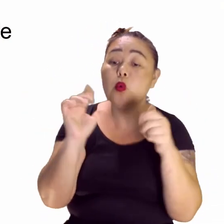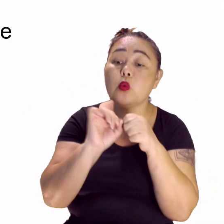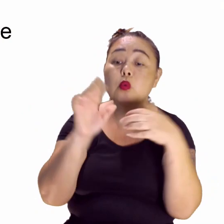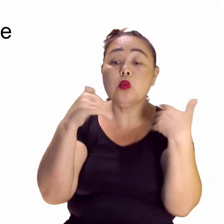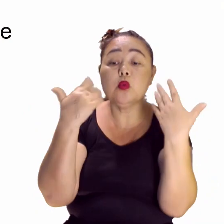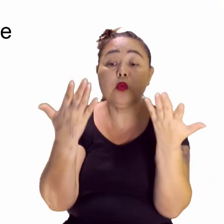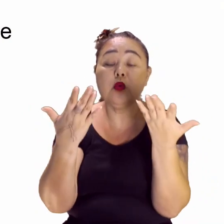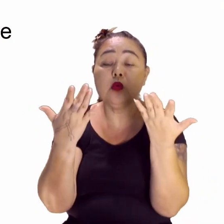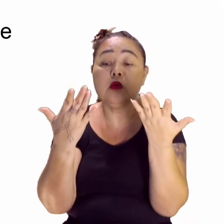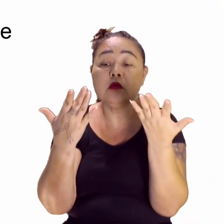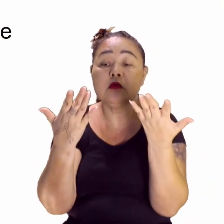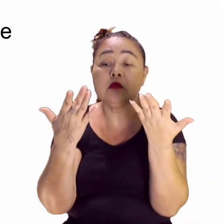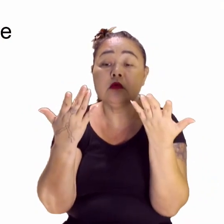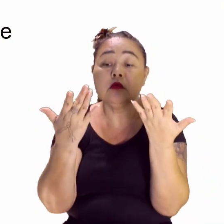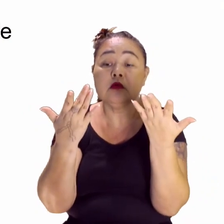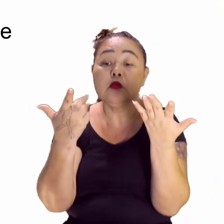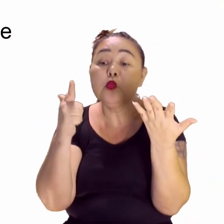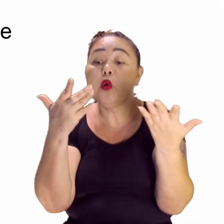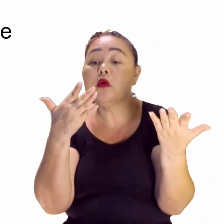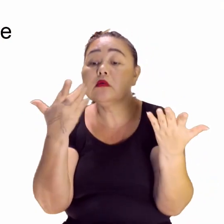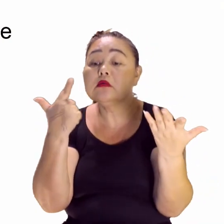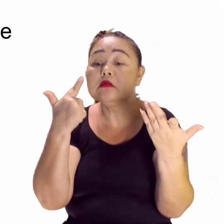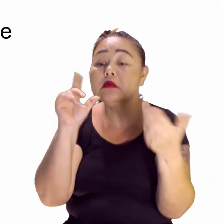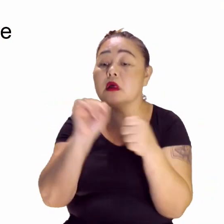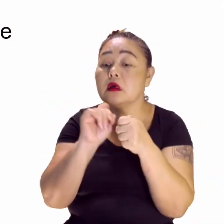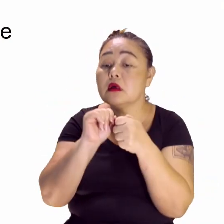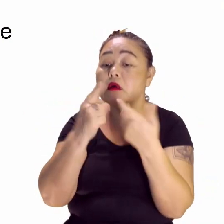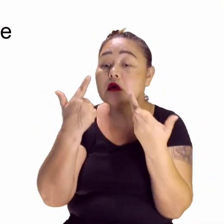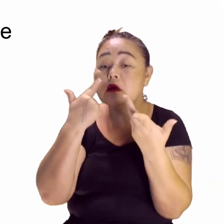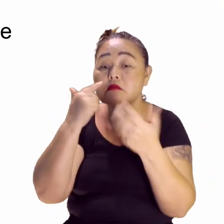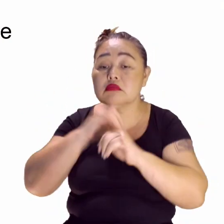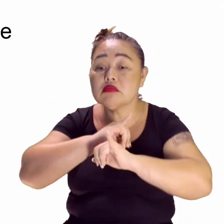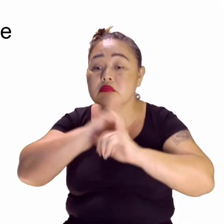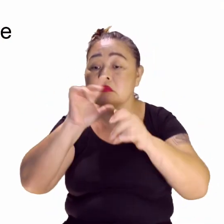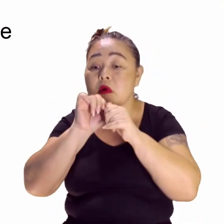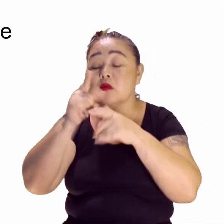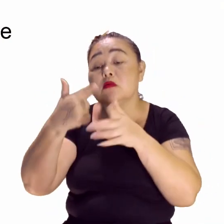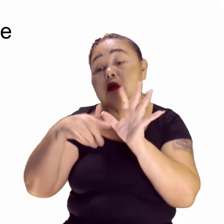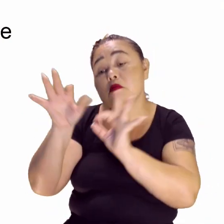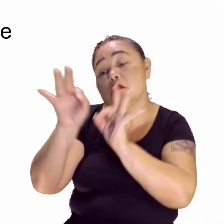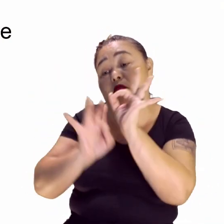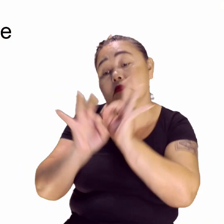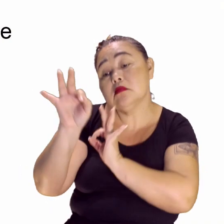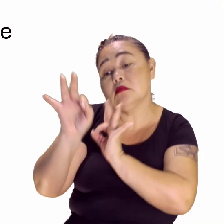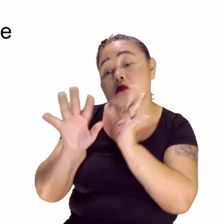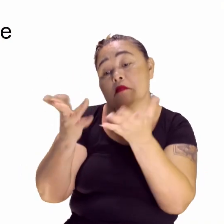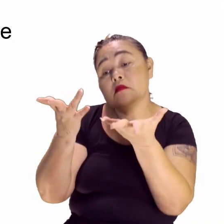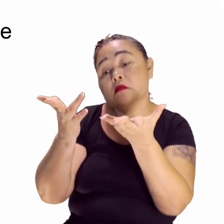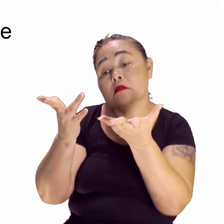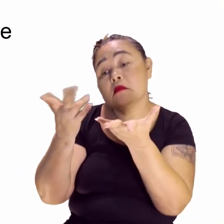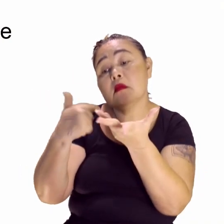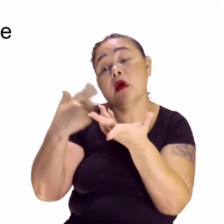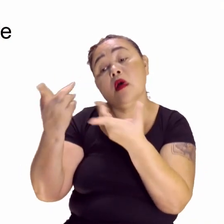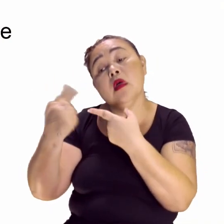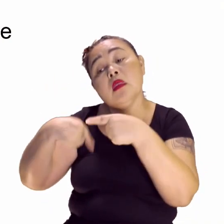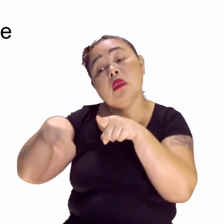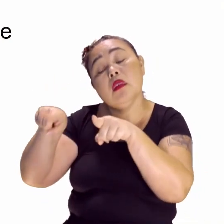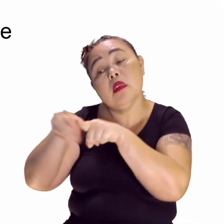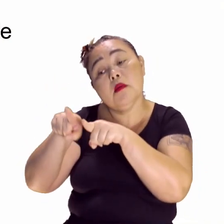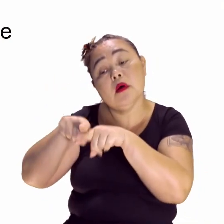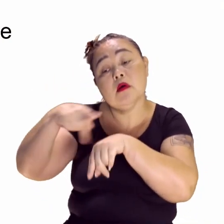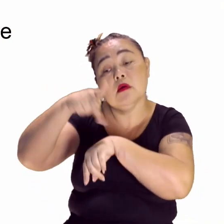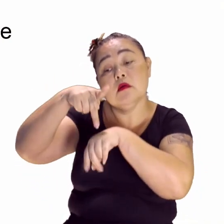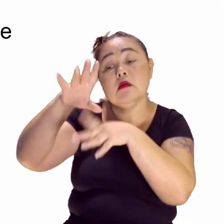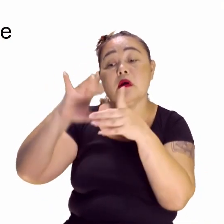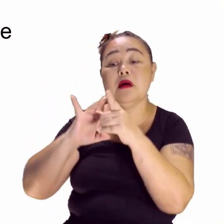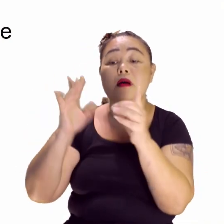como ter a expressividade desses dados, não tem como fazer planejamento. E é uma observação, a gente está no país democrático, a gente não está